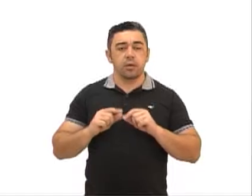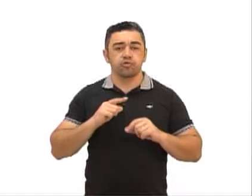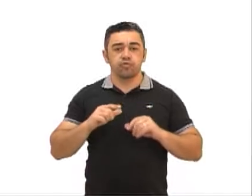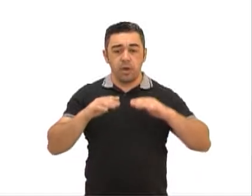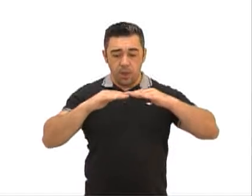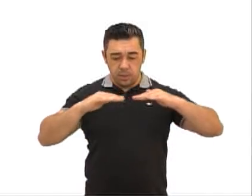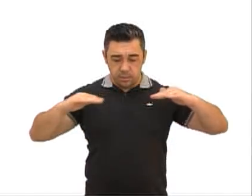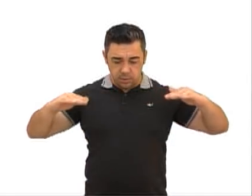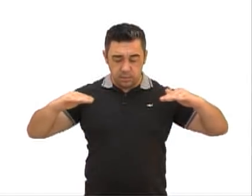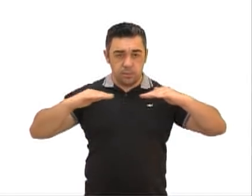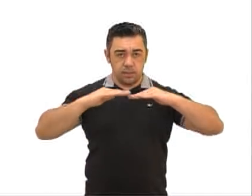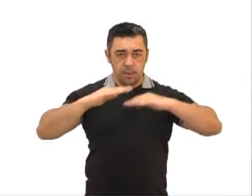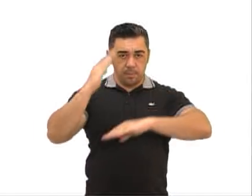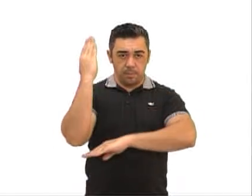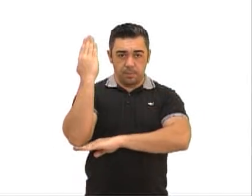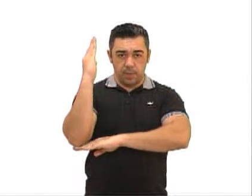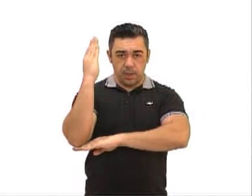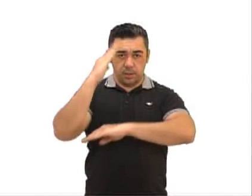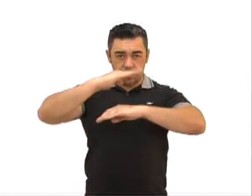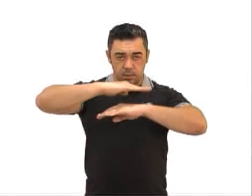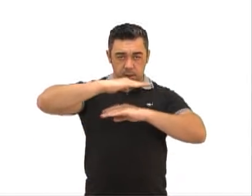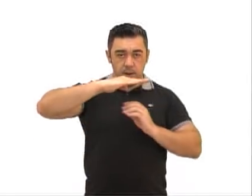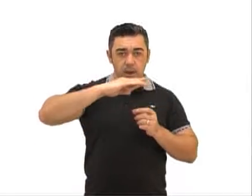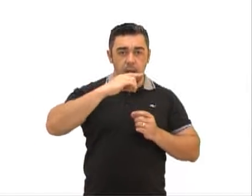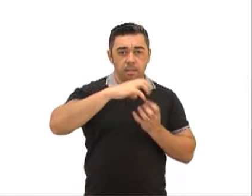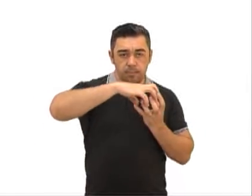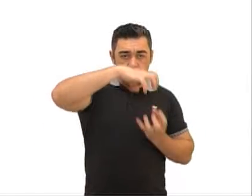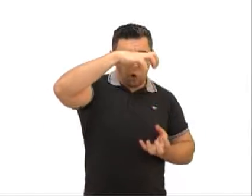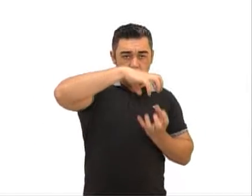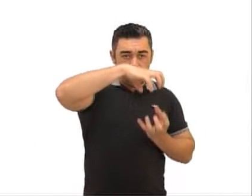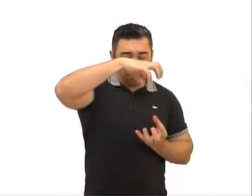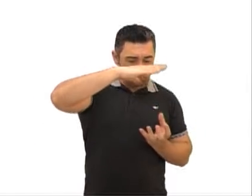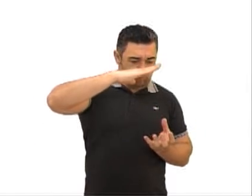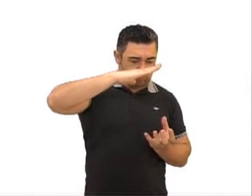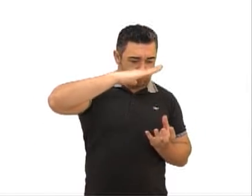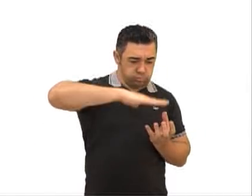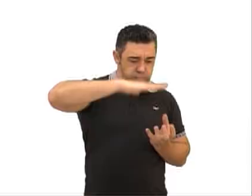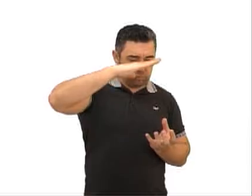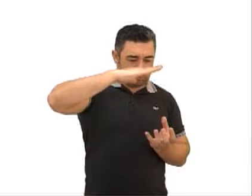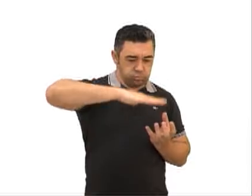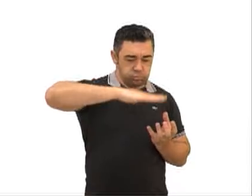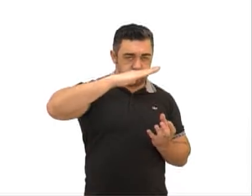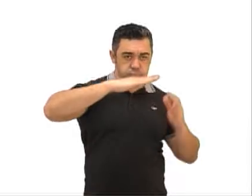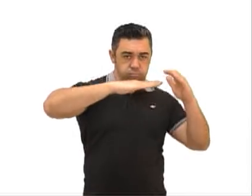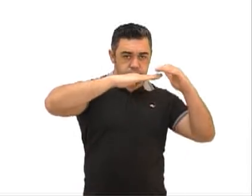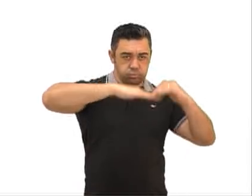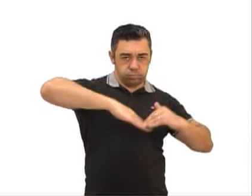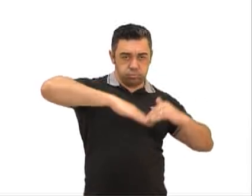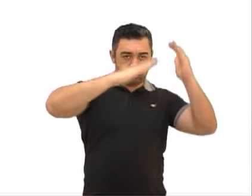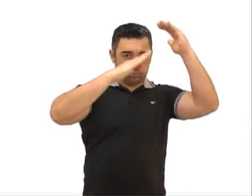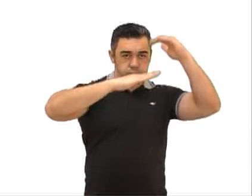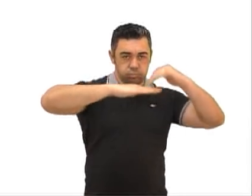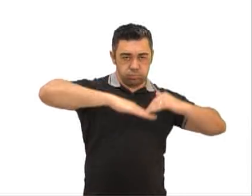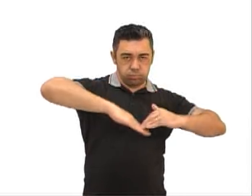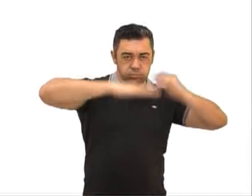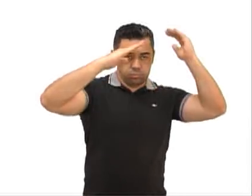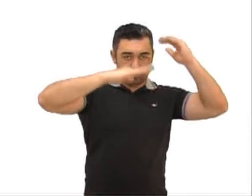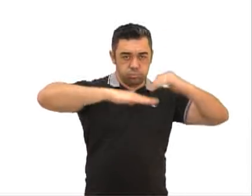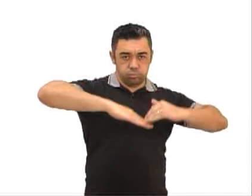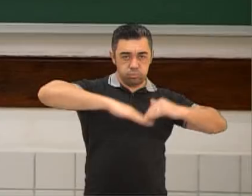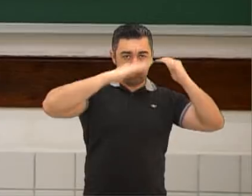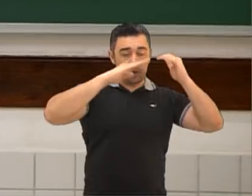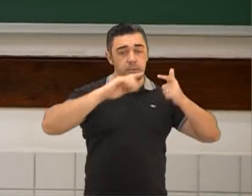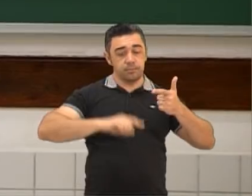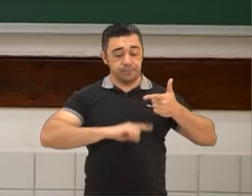suas apresentações, e os trapezistas, que realizavam novos saltos a partir do impulso da rede